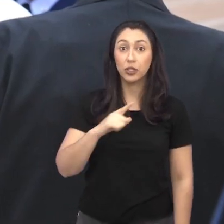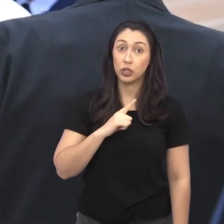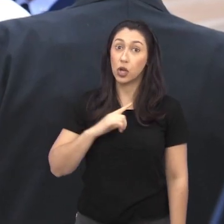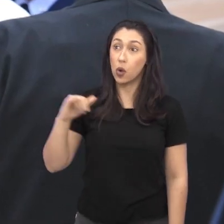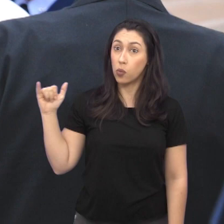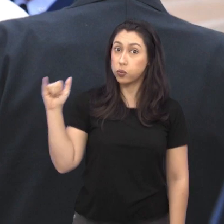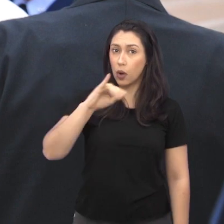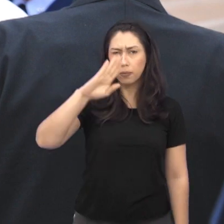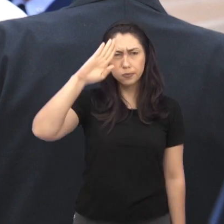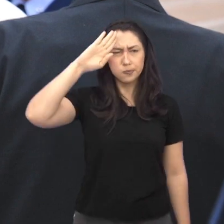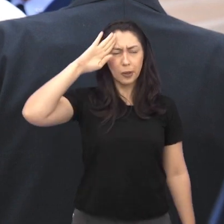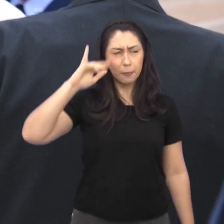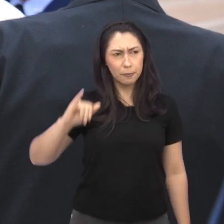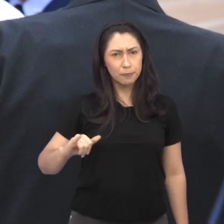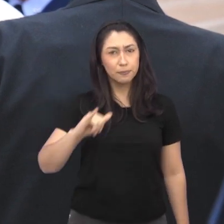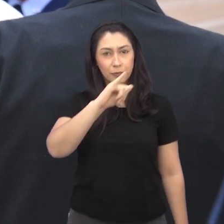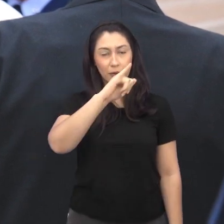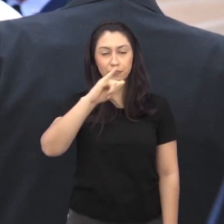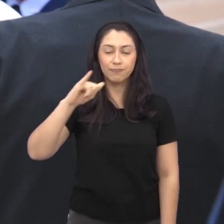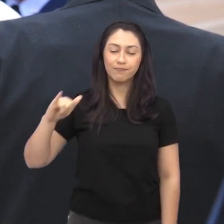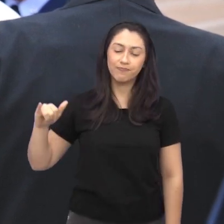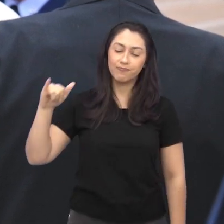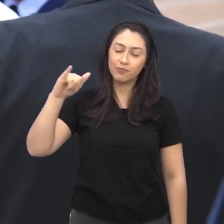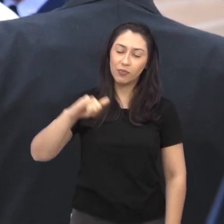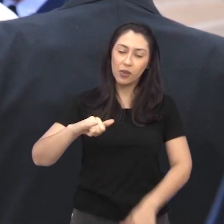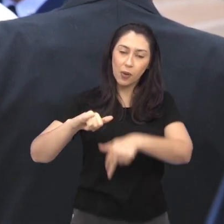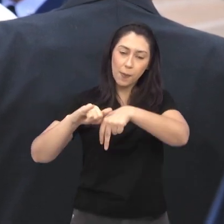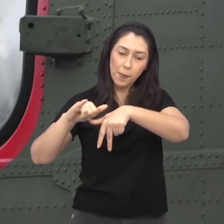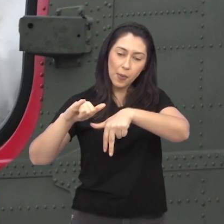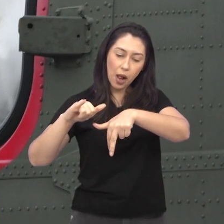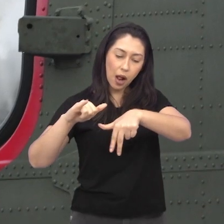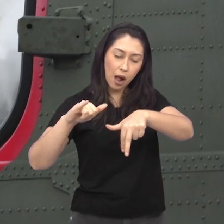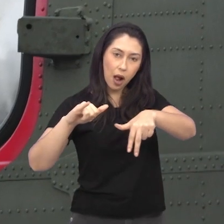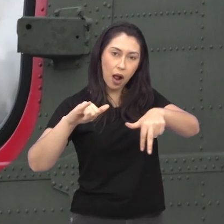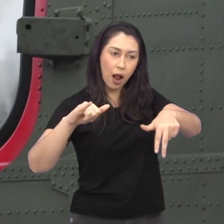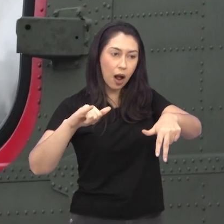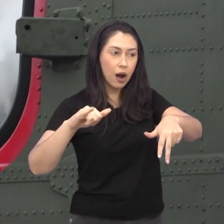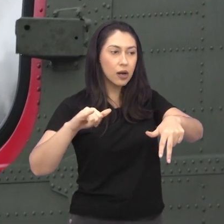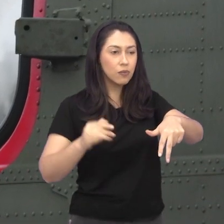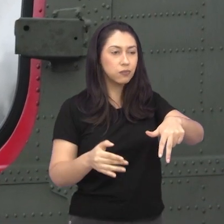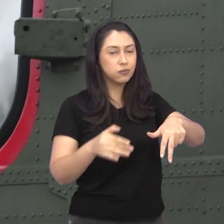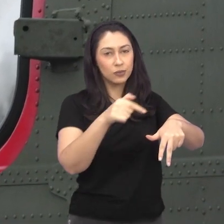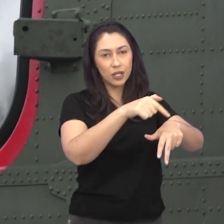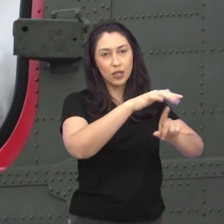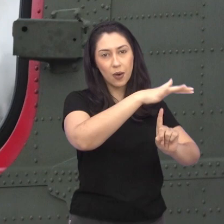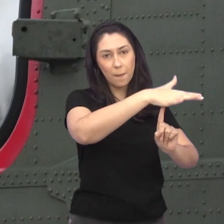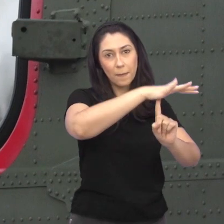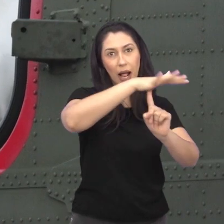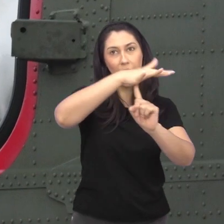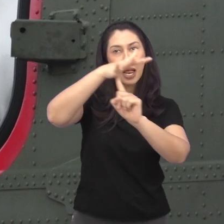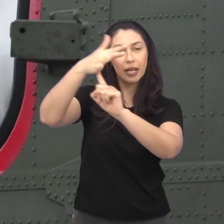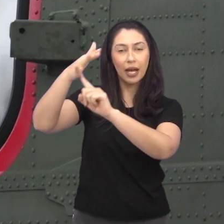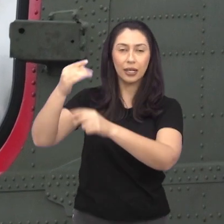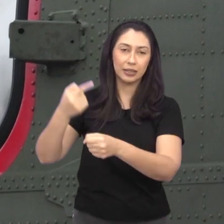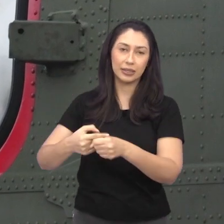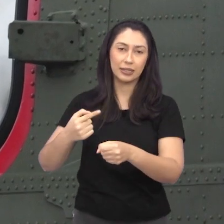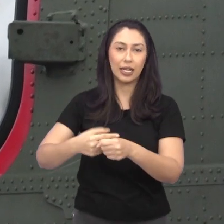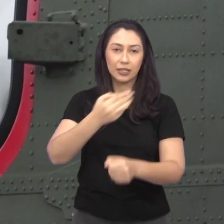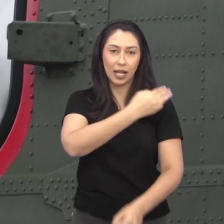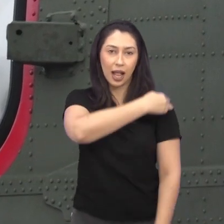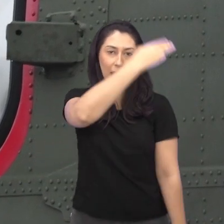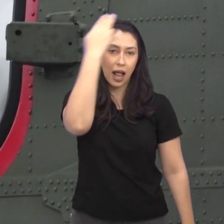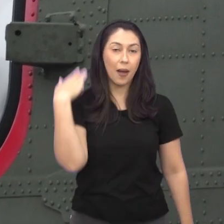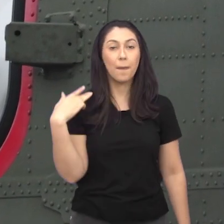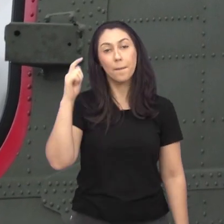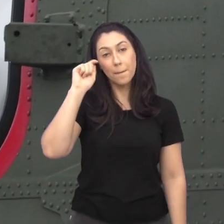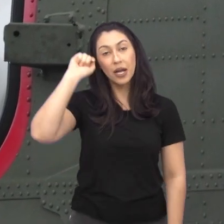da FAB e depois embarcou em um helicóptero, né, para poder ser transportado, né, ser levado até a cidade de Aparecida, onde ele ia